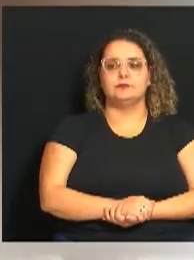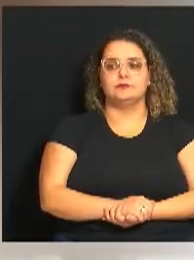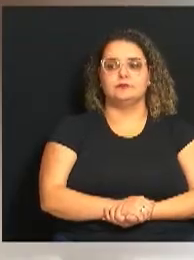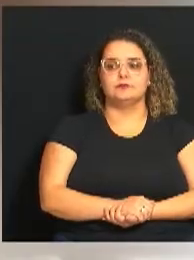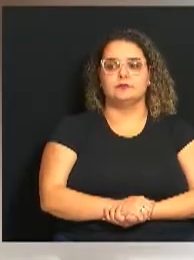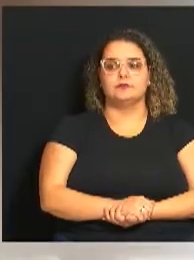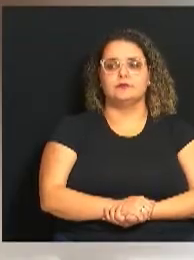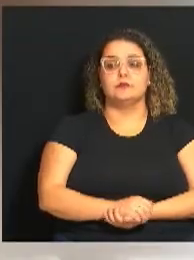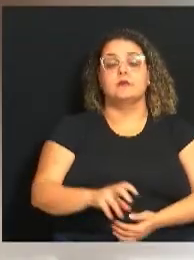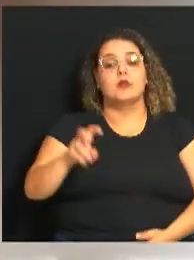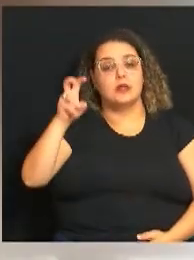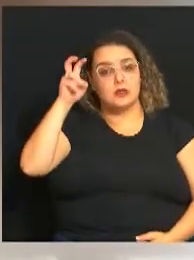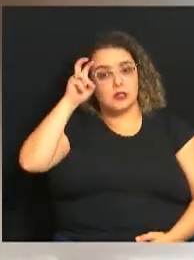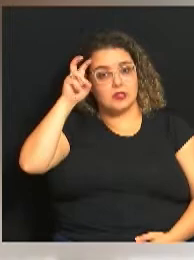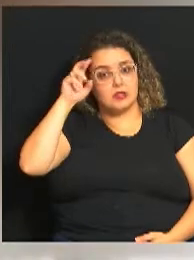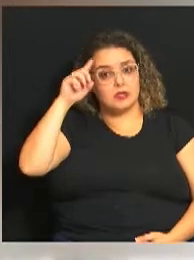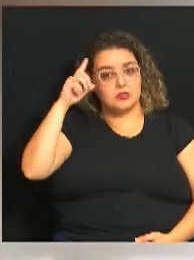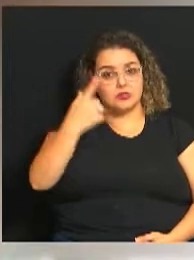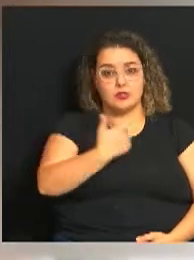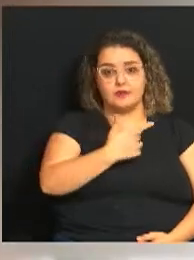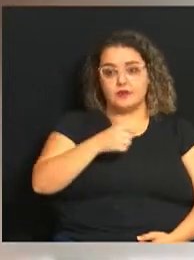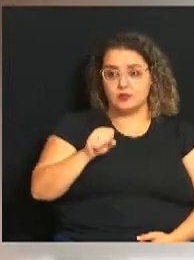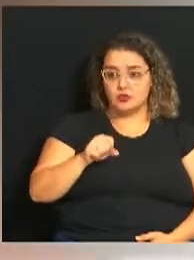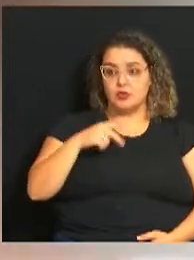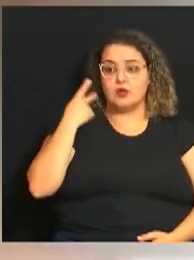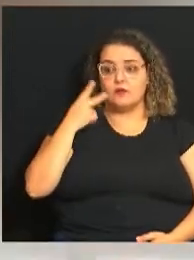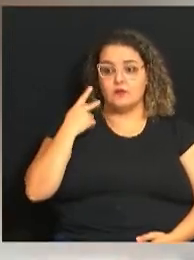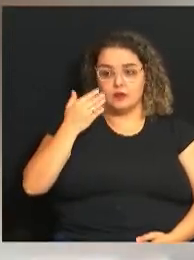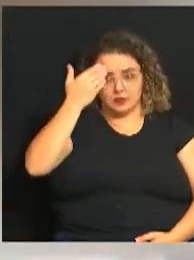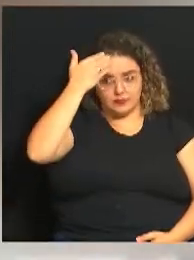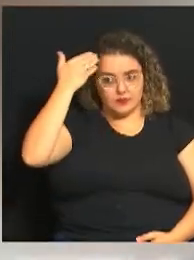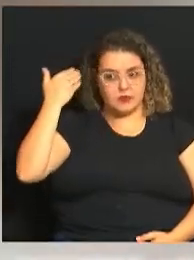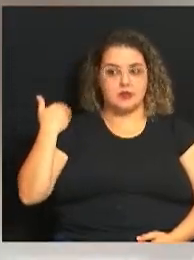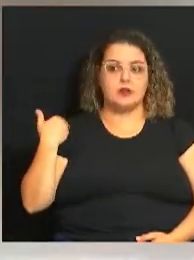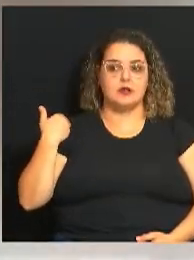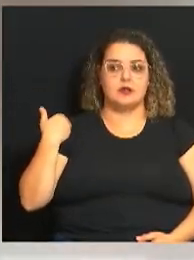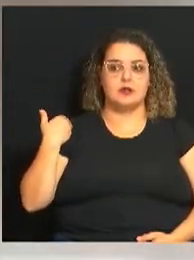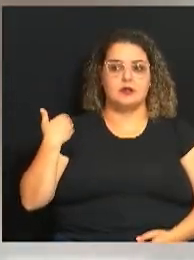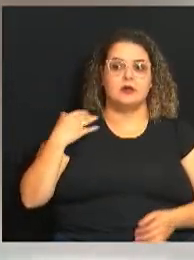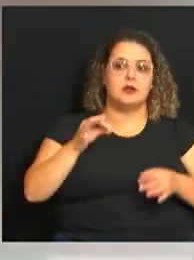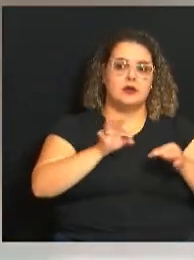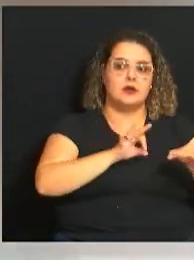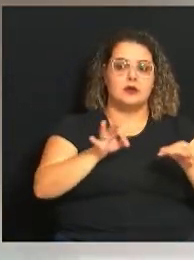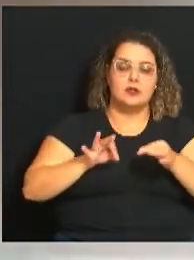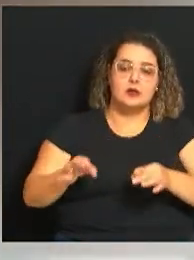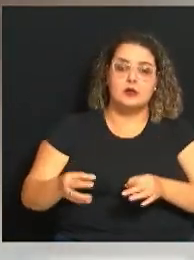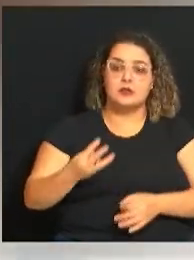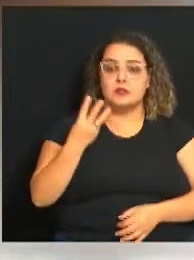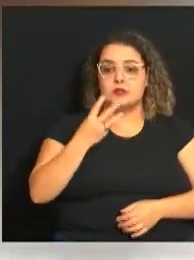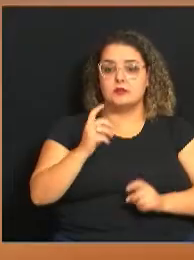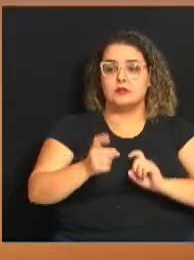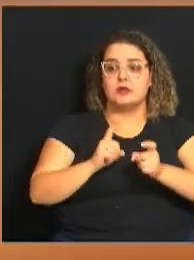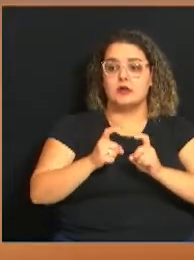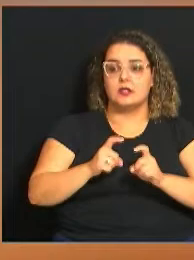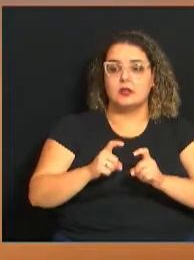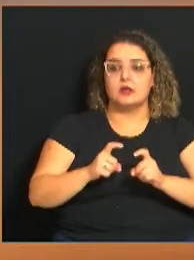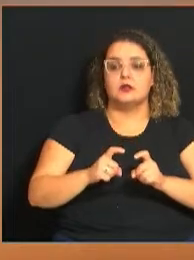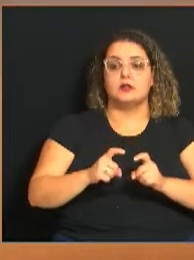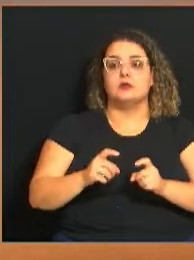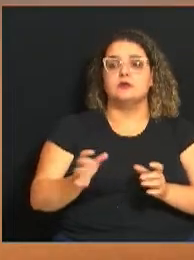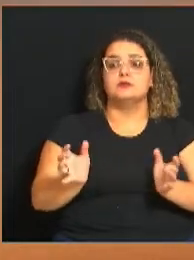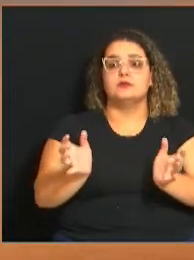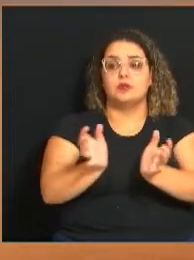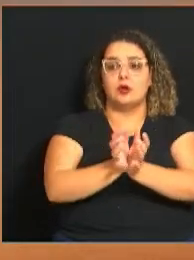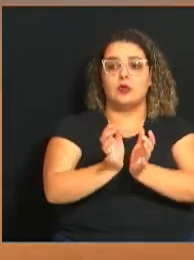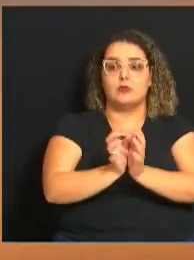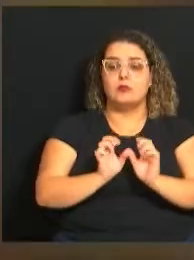Na quinta-feira, dia 28, a vereadora Débora Palermo comandou a terceira reunião ordinária da Comissão de